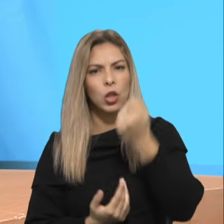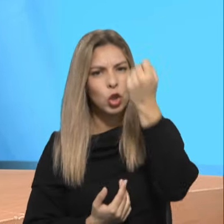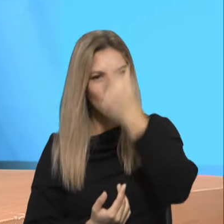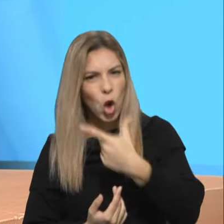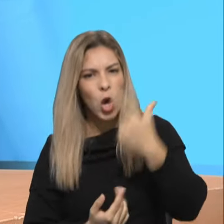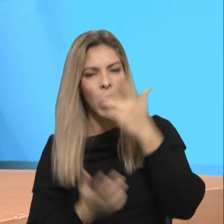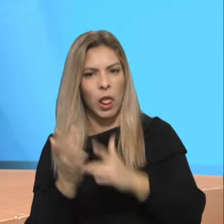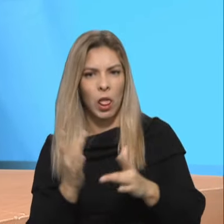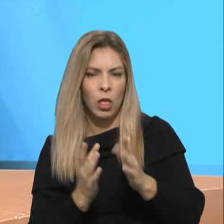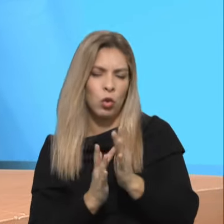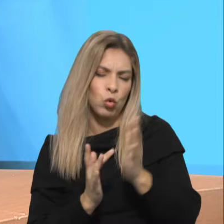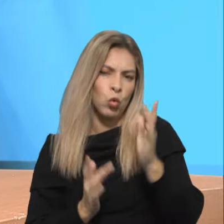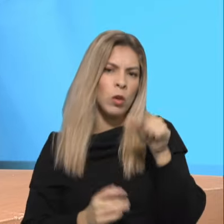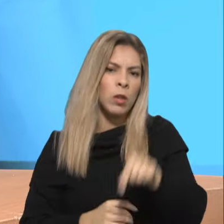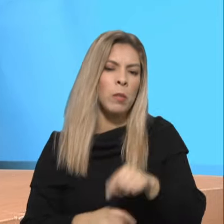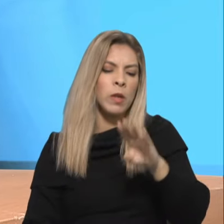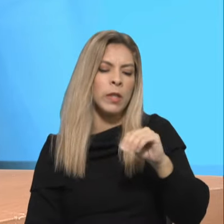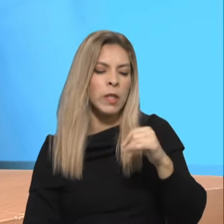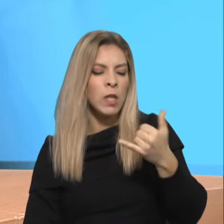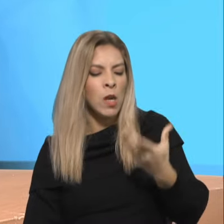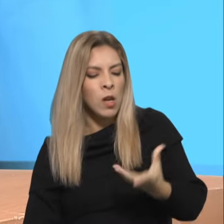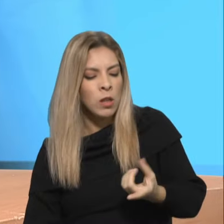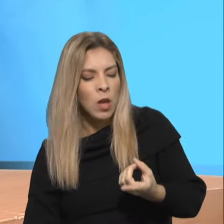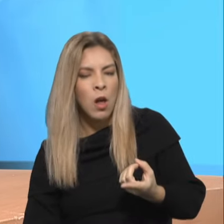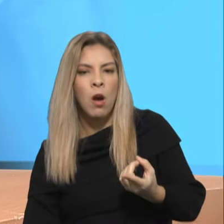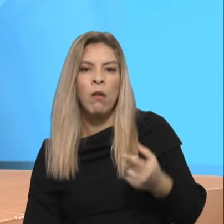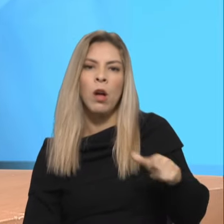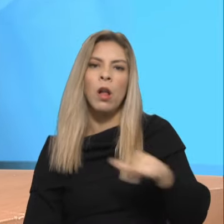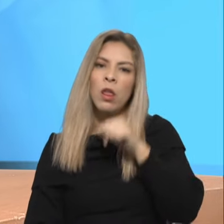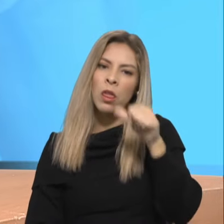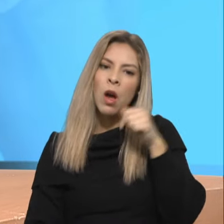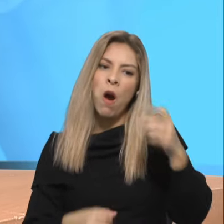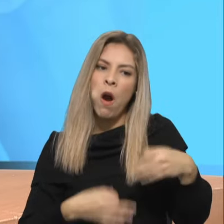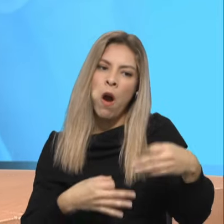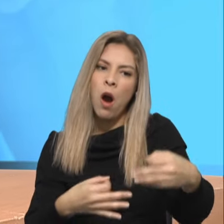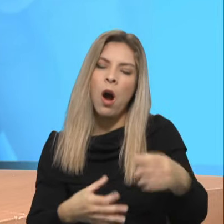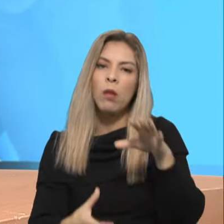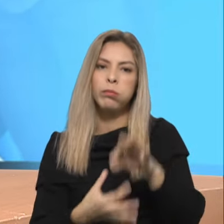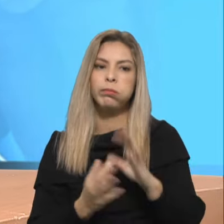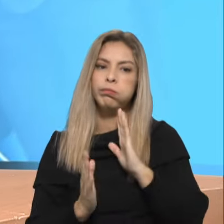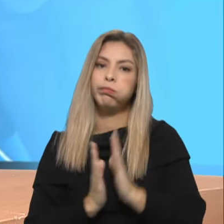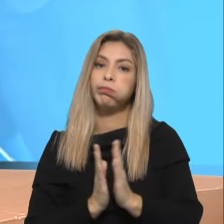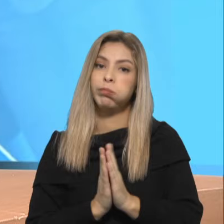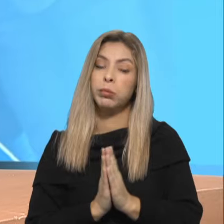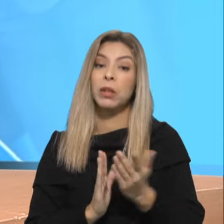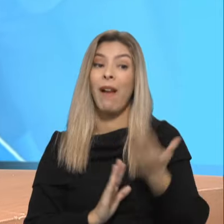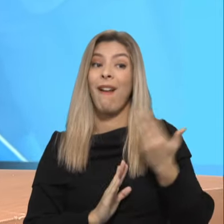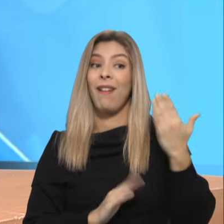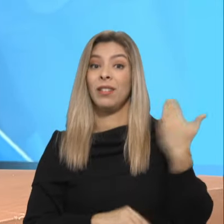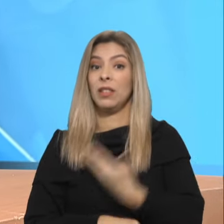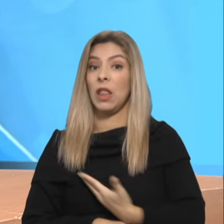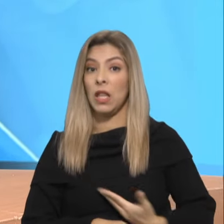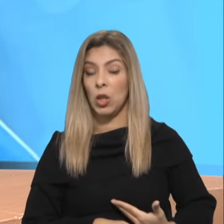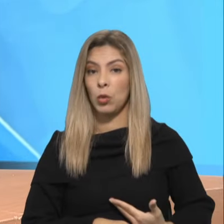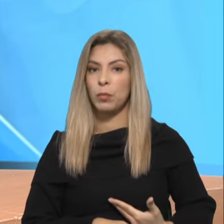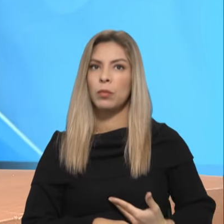finalmente, quando chegamos ao século XIX, vai também arrastar o magistério, proclamando como dogma algo que nos séculos anteriores já